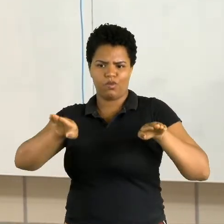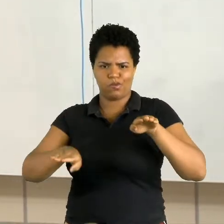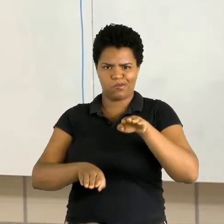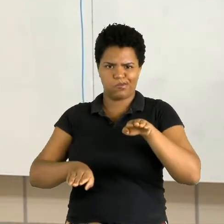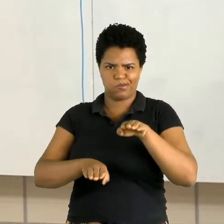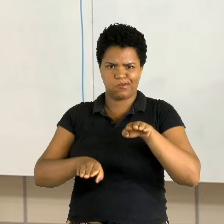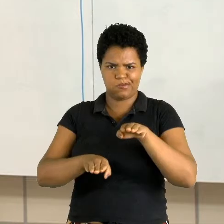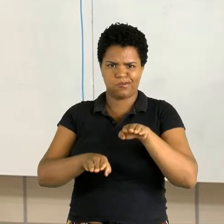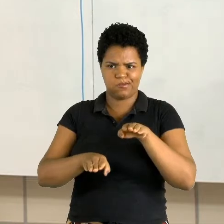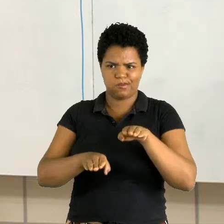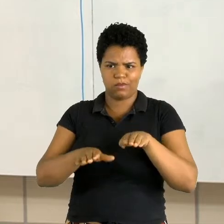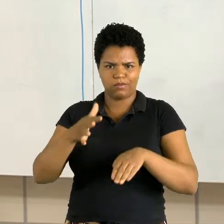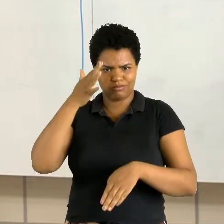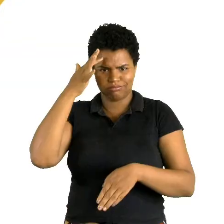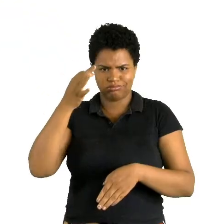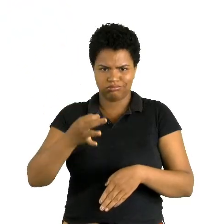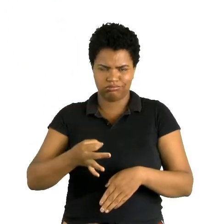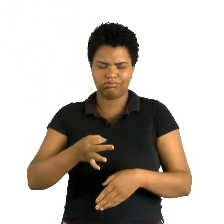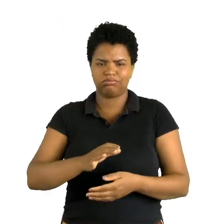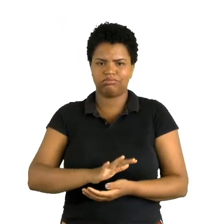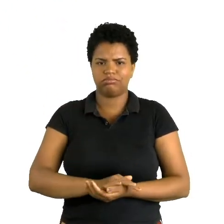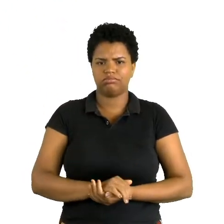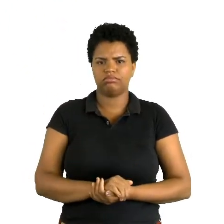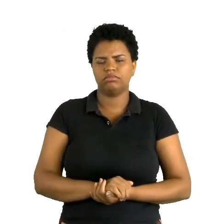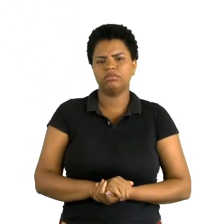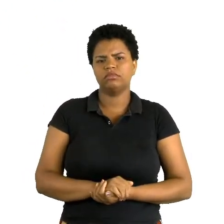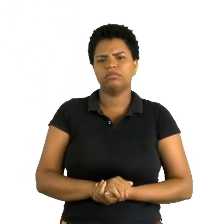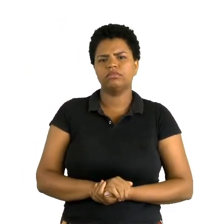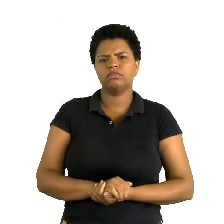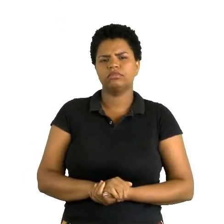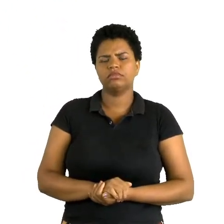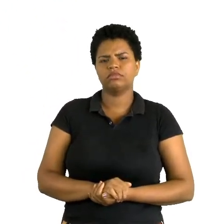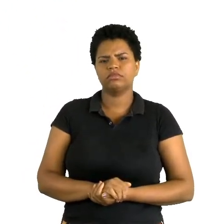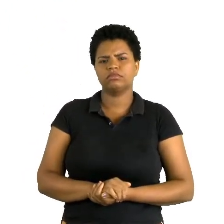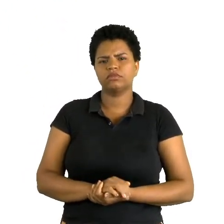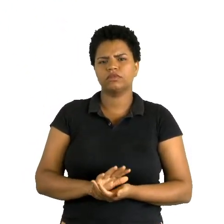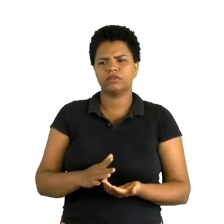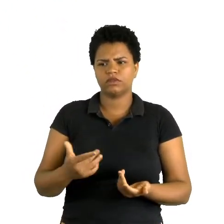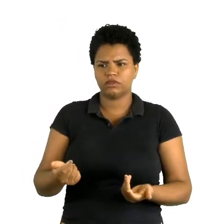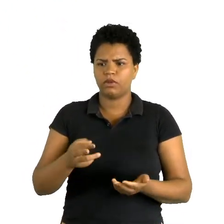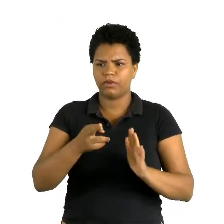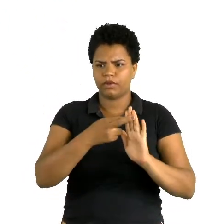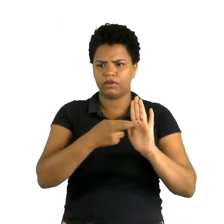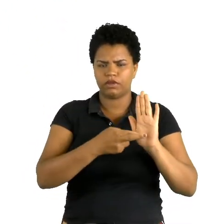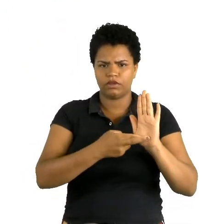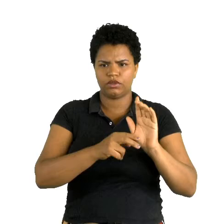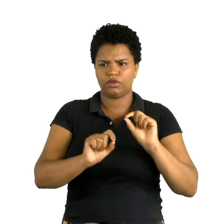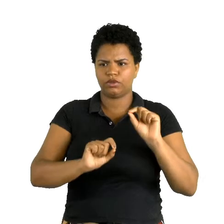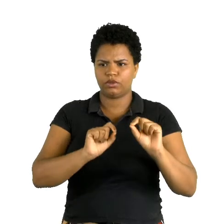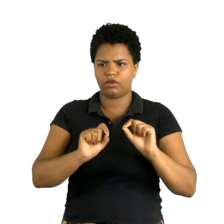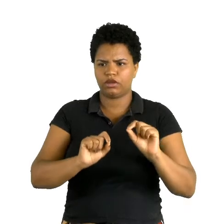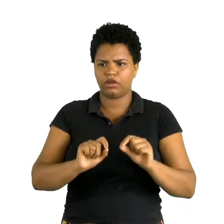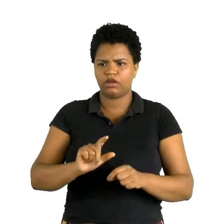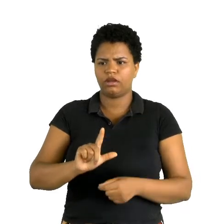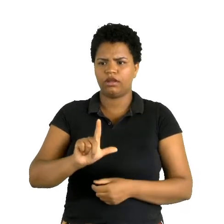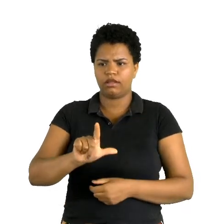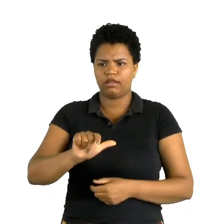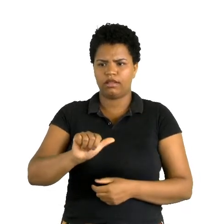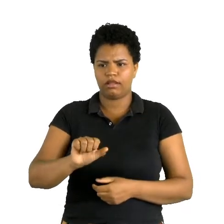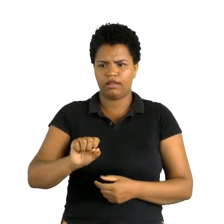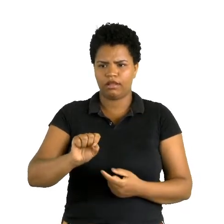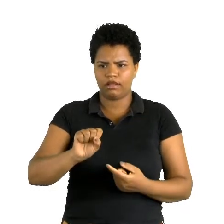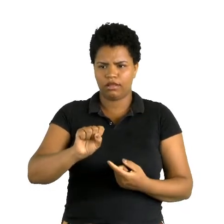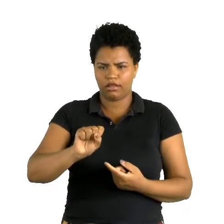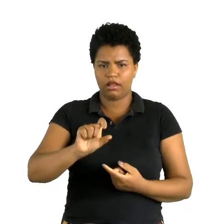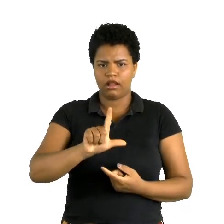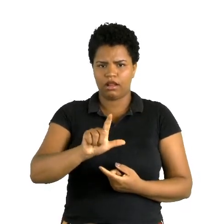ok? Comparative of inferiority. E aí a regra é less, que é menos, mais o